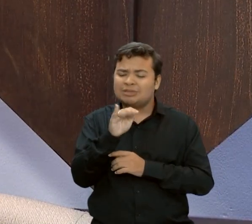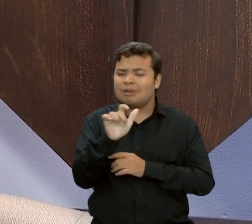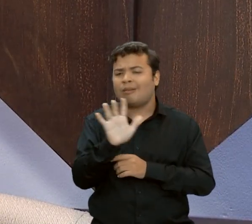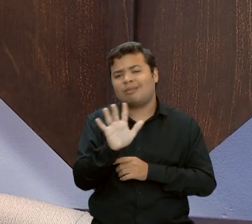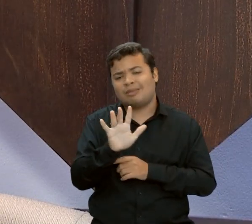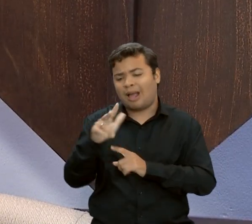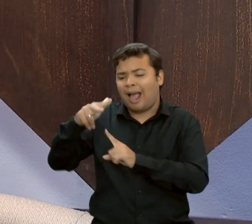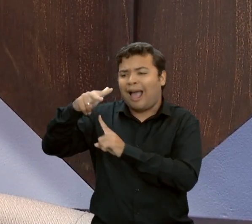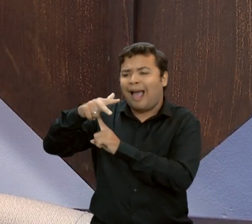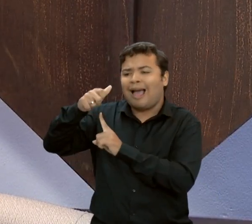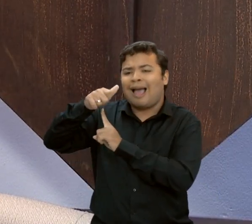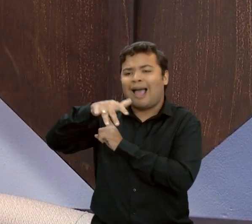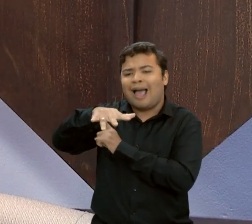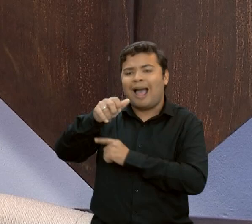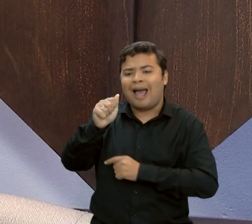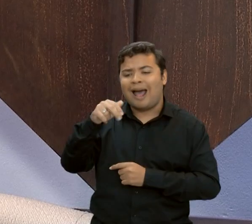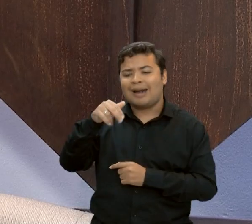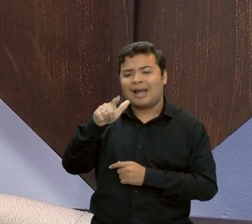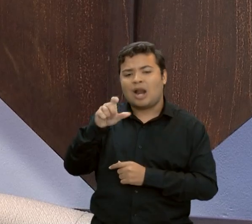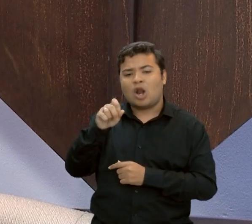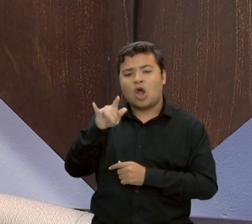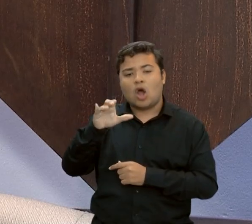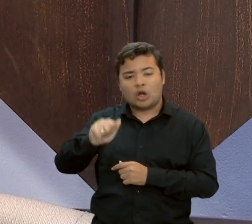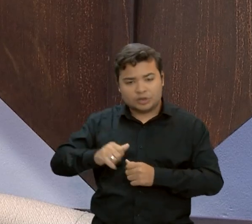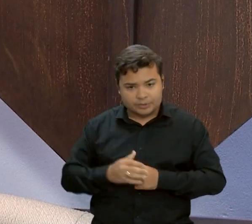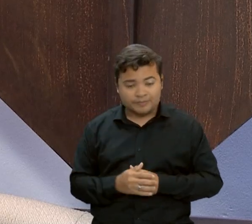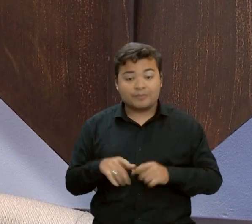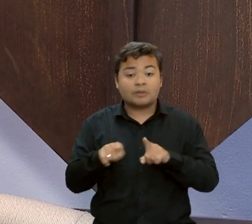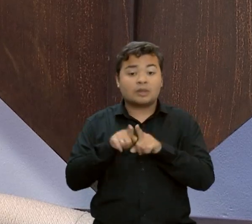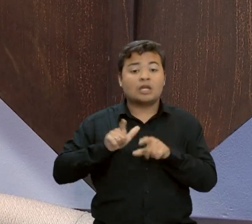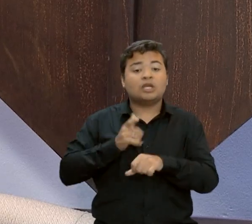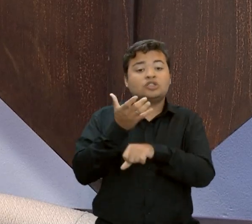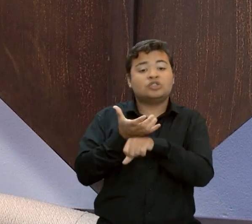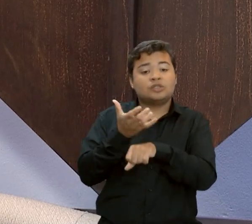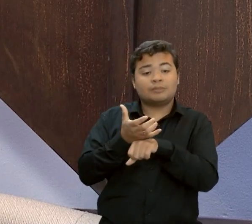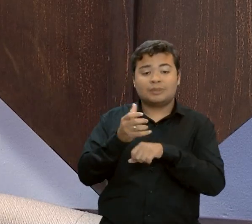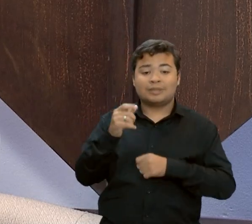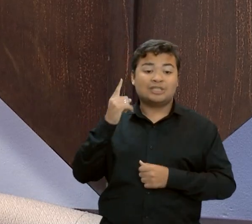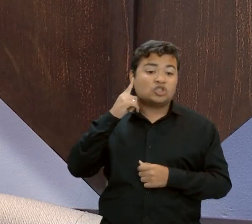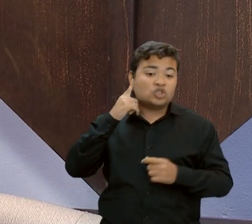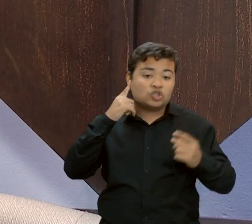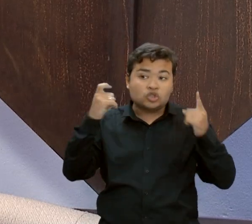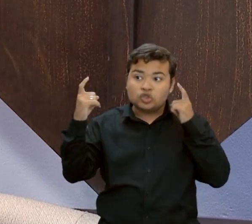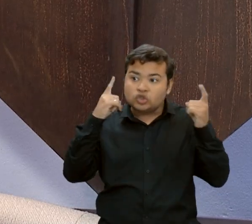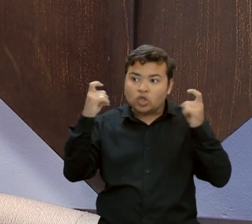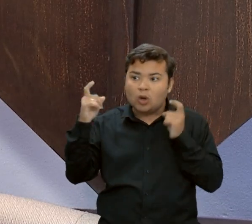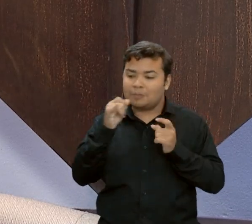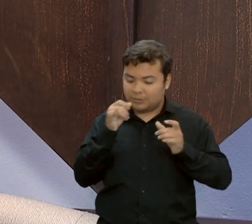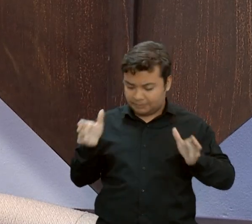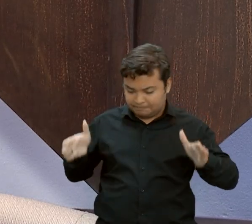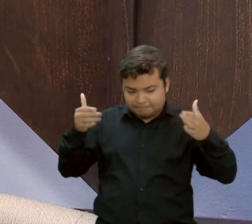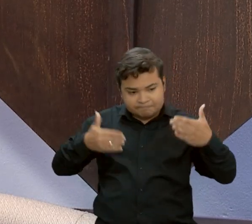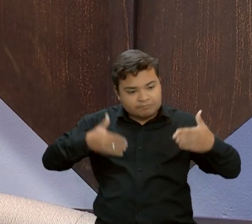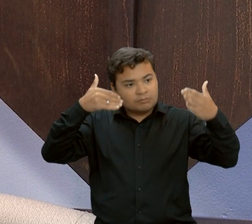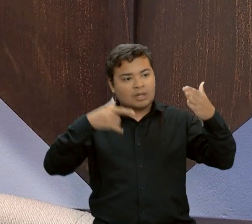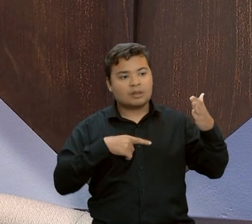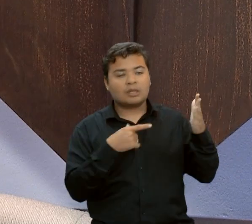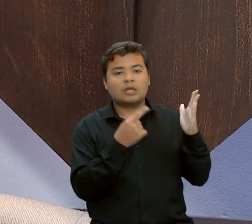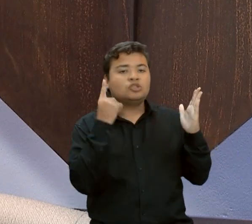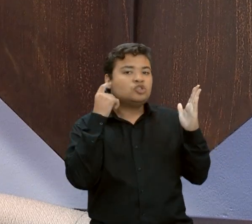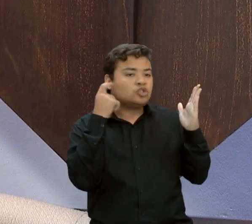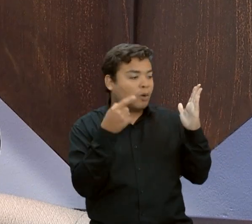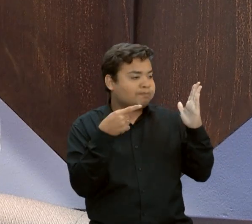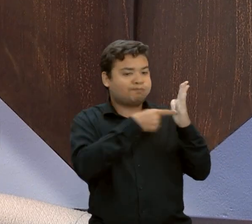professor? Tivemos a disciplina de acústica, né, que é muito interessante, como revestir acusticamente os ambientes, né? Olha